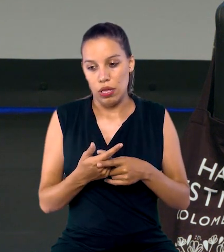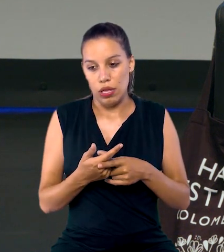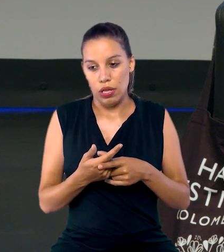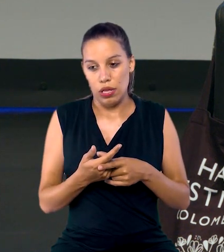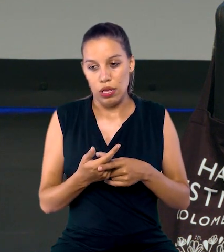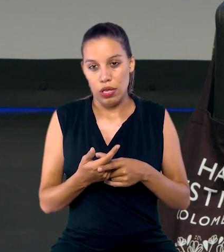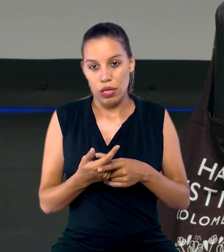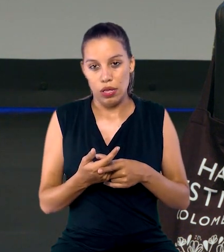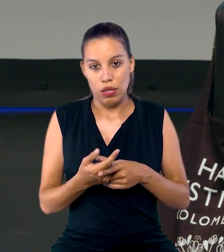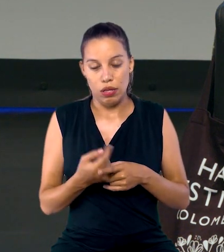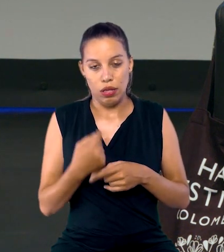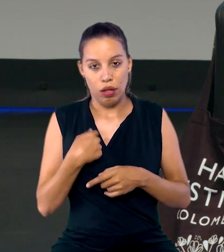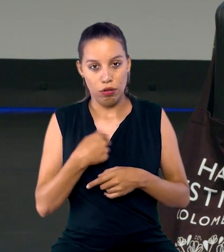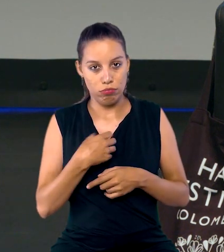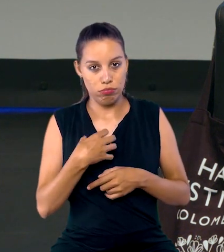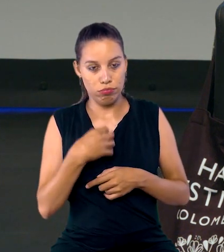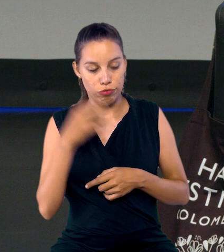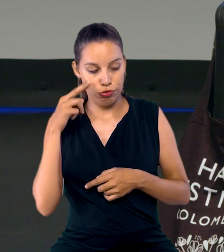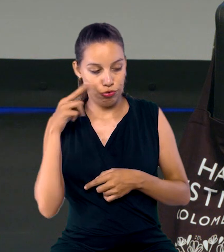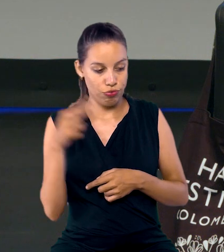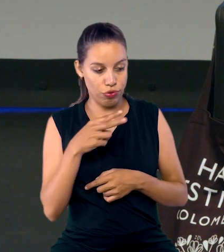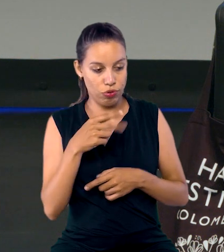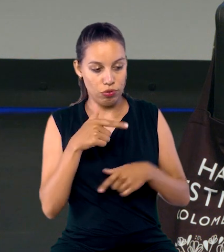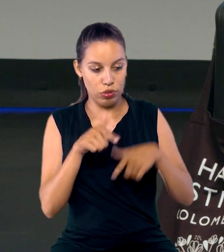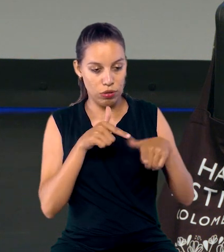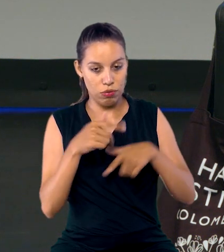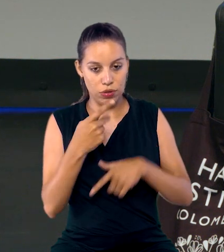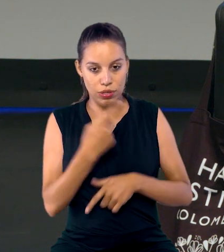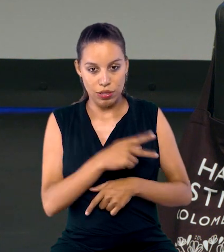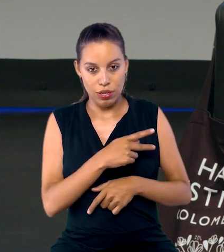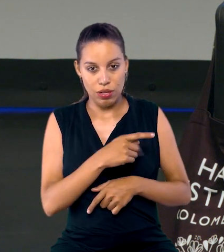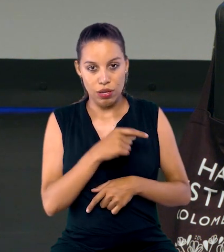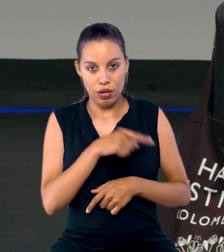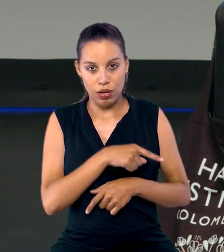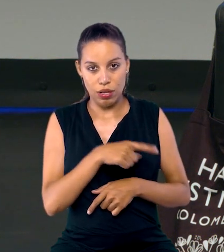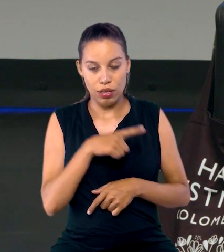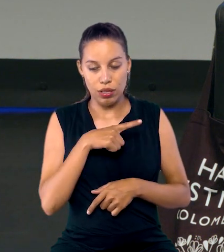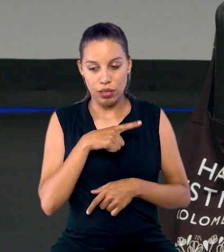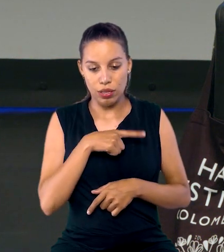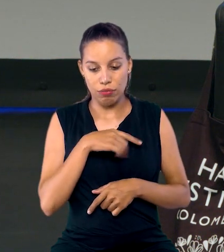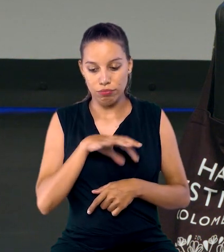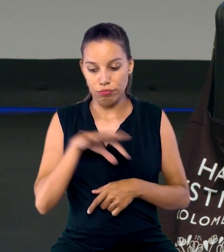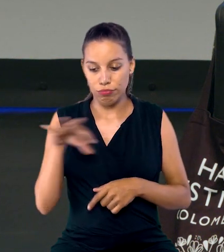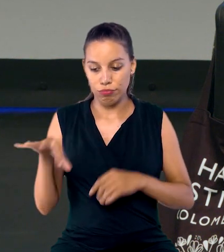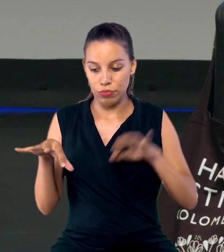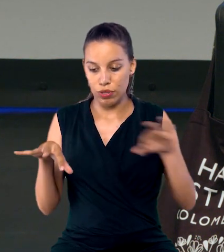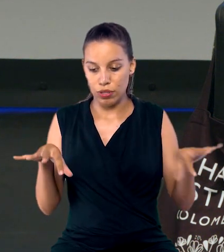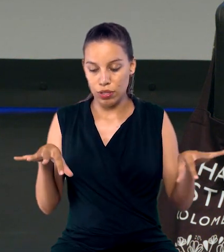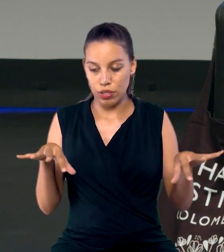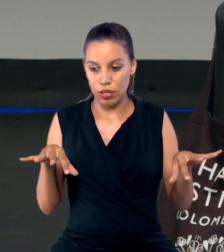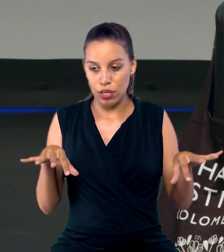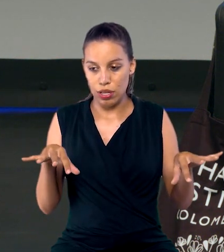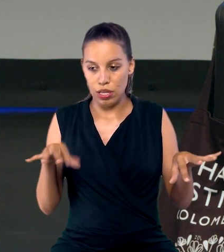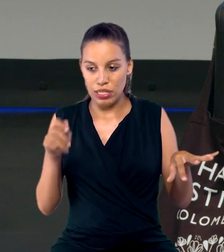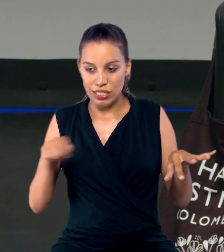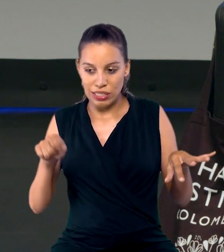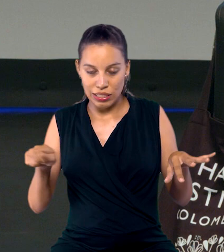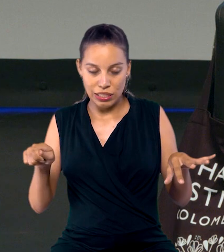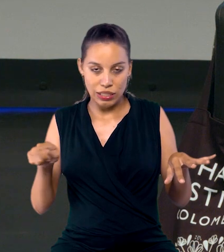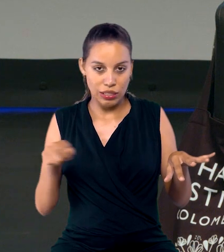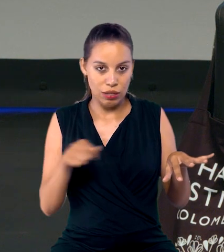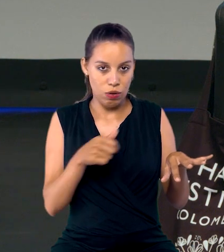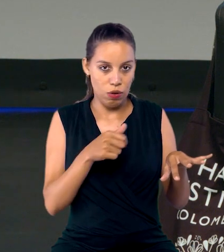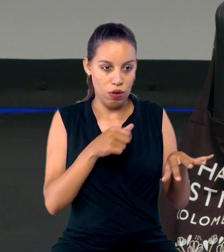das impressões que eu tenho com o trabalho da Eliane é que essa divisão de escrita e oralidade, ela não é tão